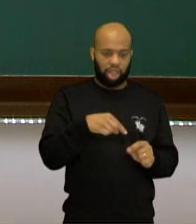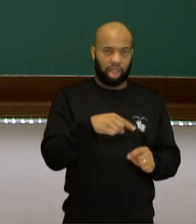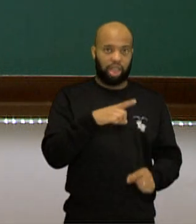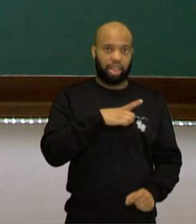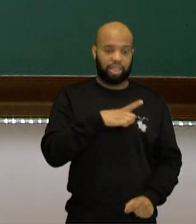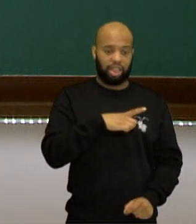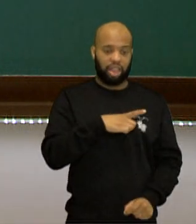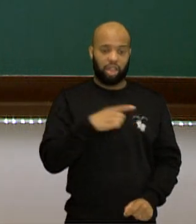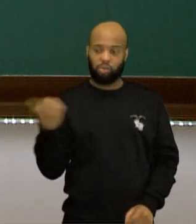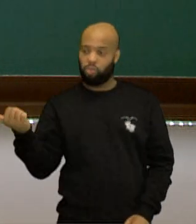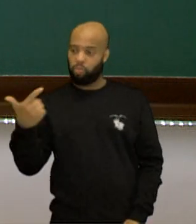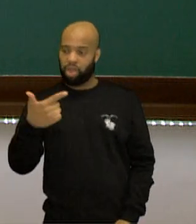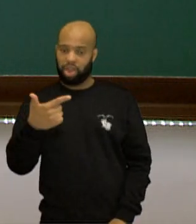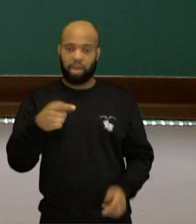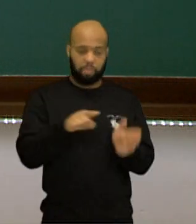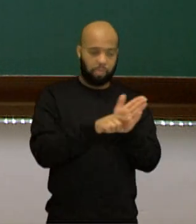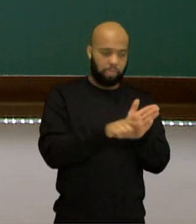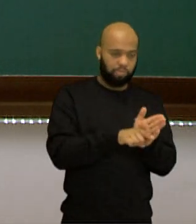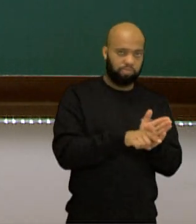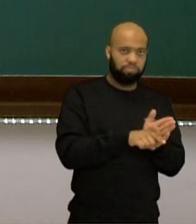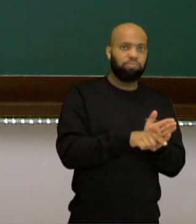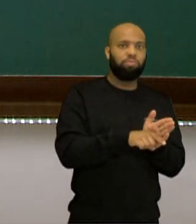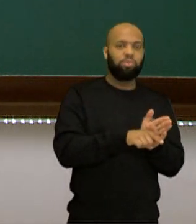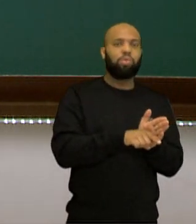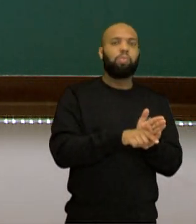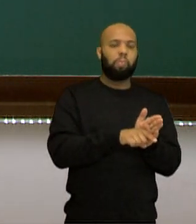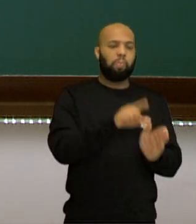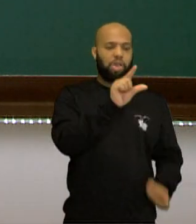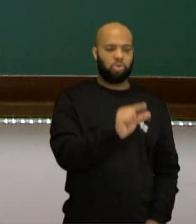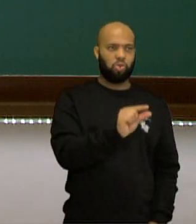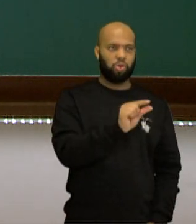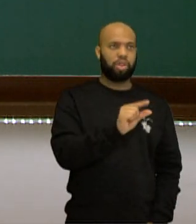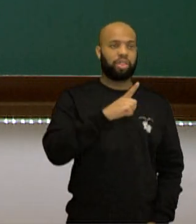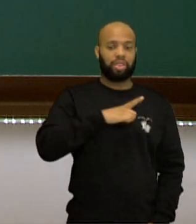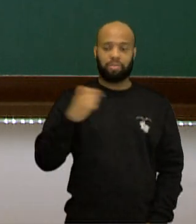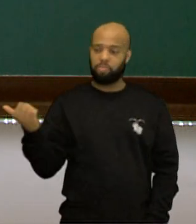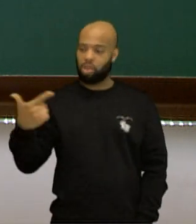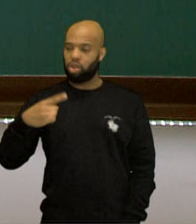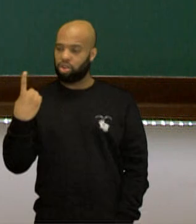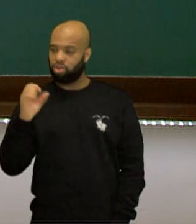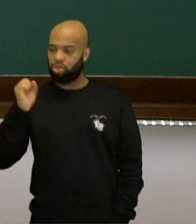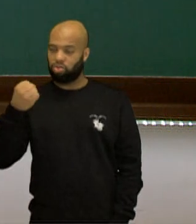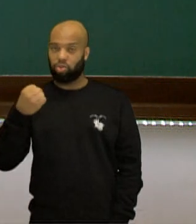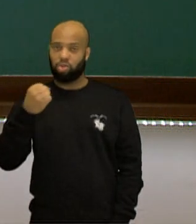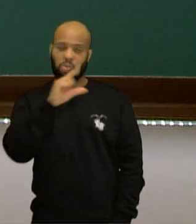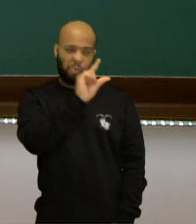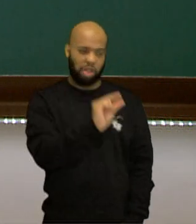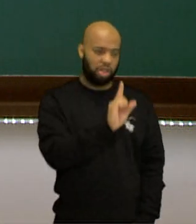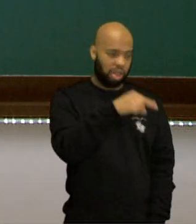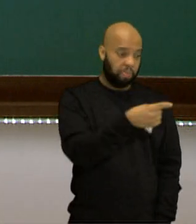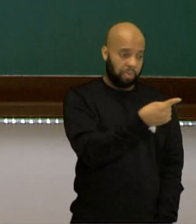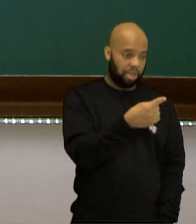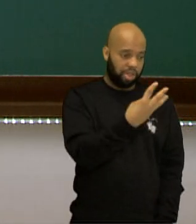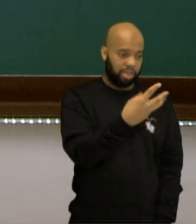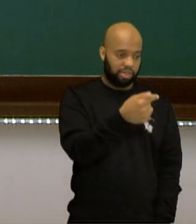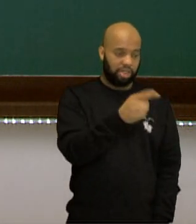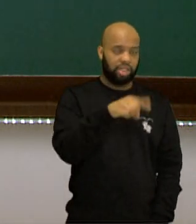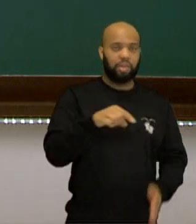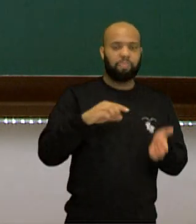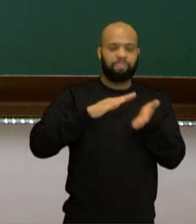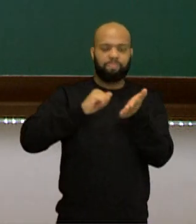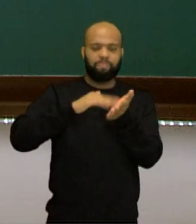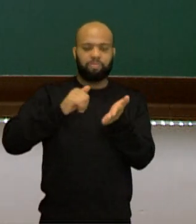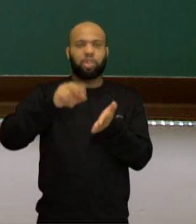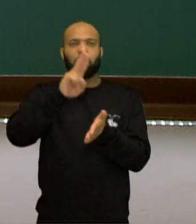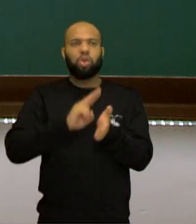a temperatura mínima. Então, maior temperatura 18, menor temperatura menos 37, temos uma subtração,